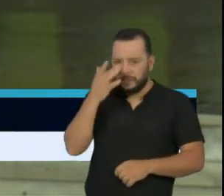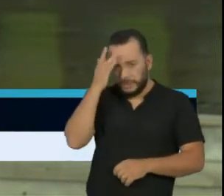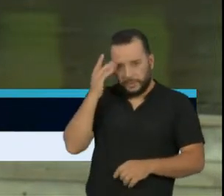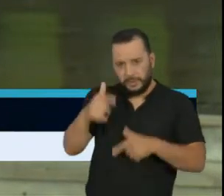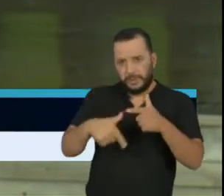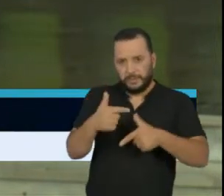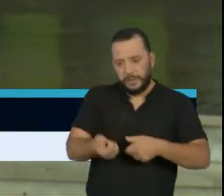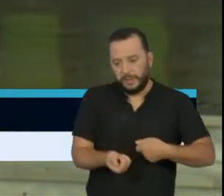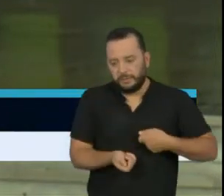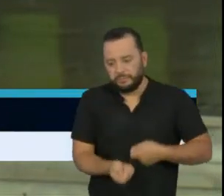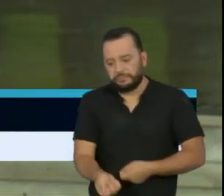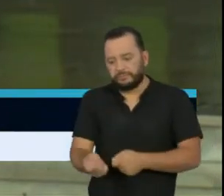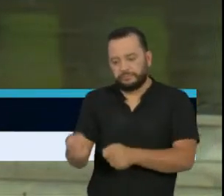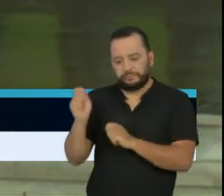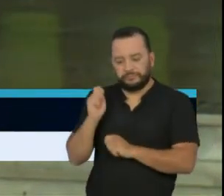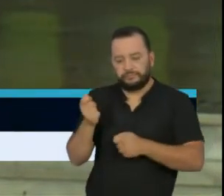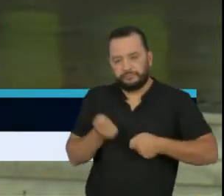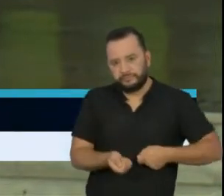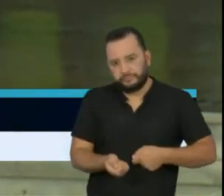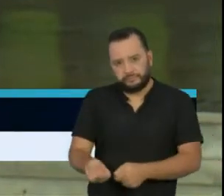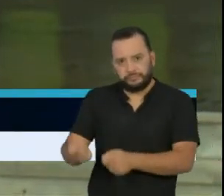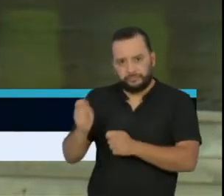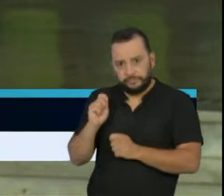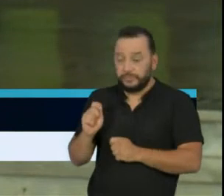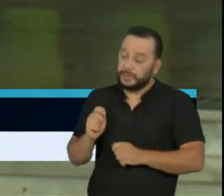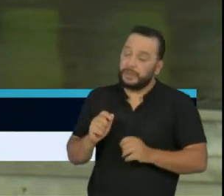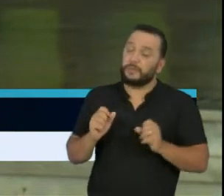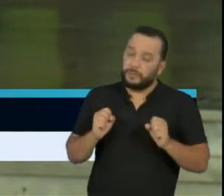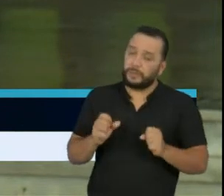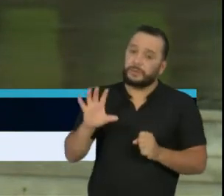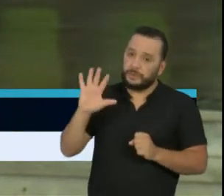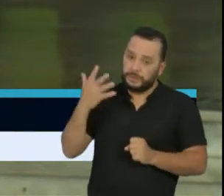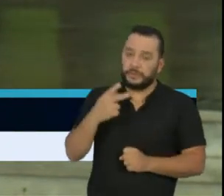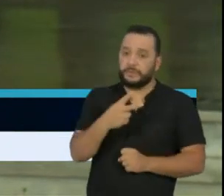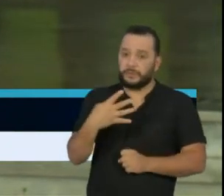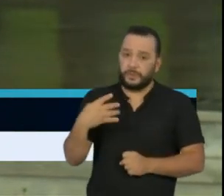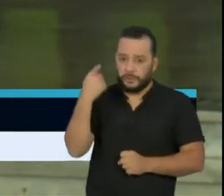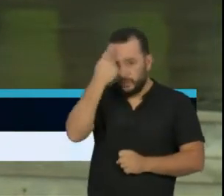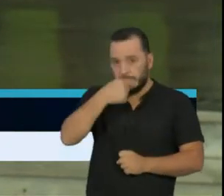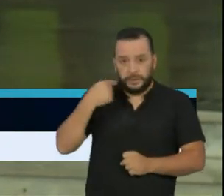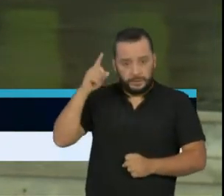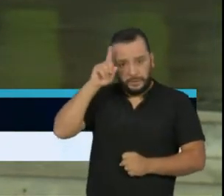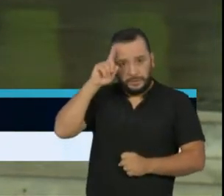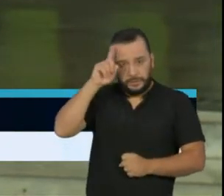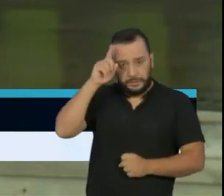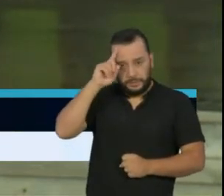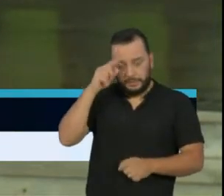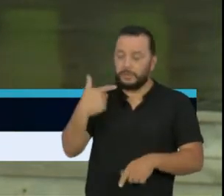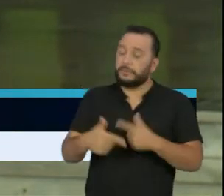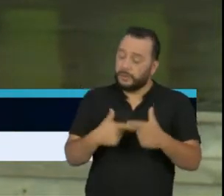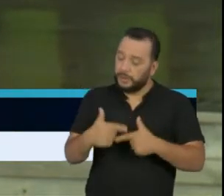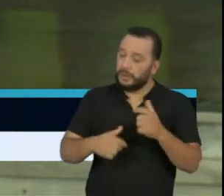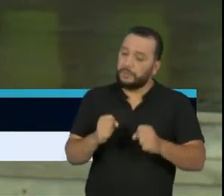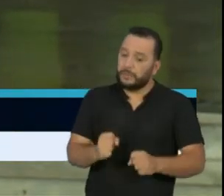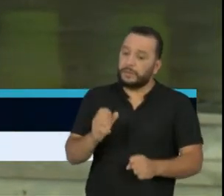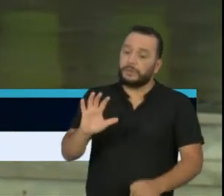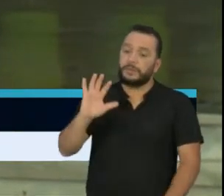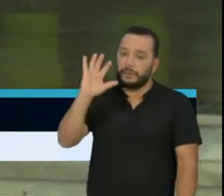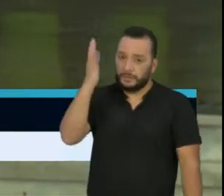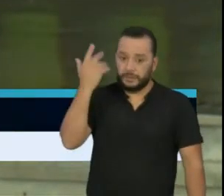já trabalhamos com a possibilidade de ter que trabalhar 24 horas por dia. Mas eu queria aqui, ao